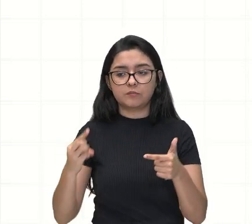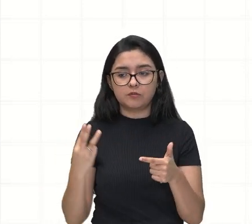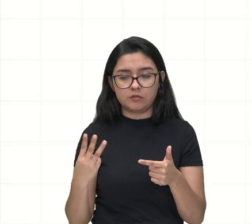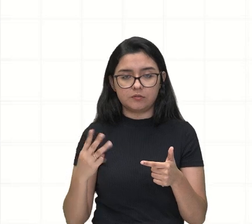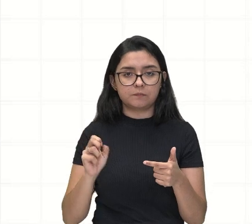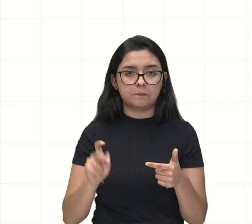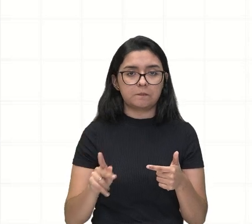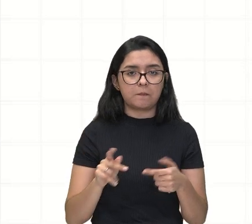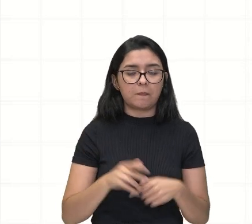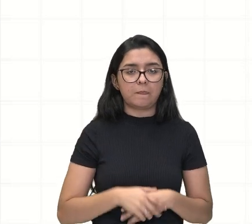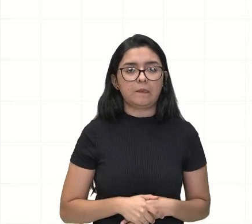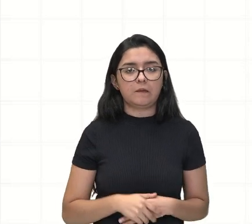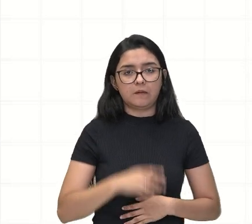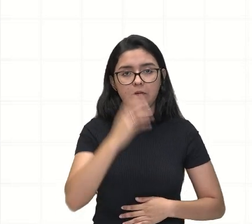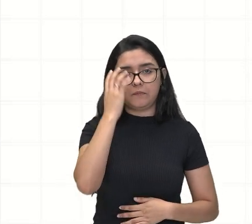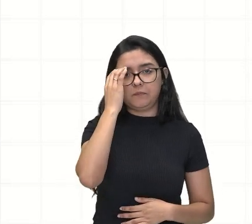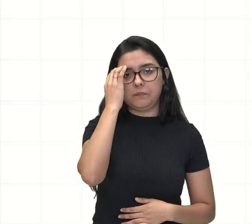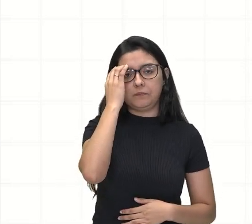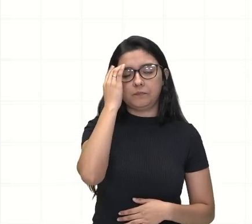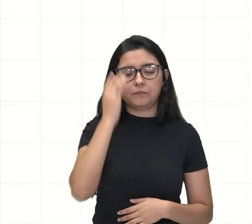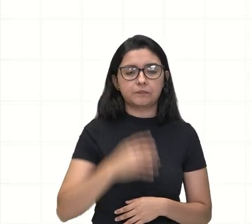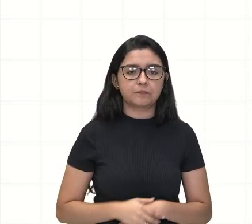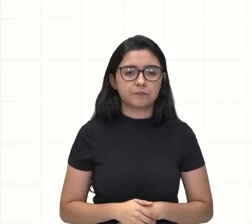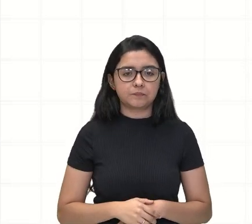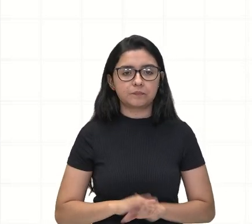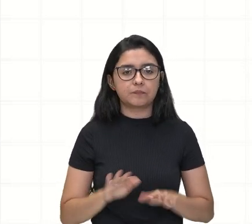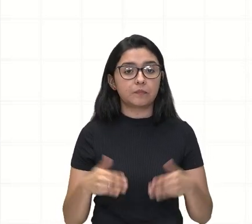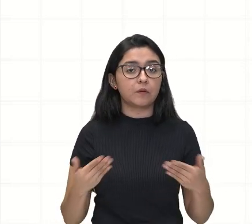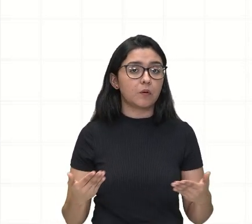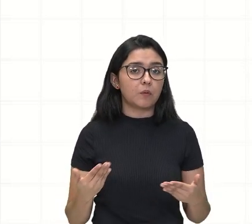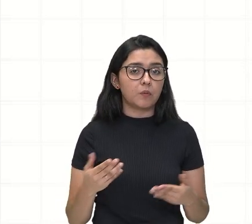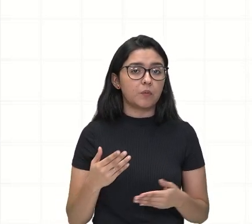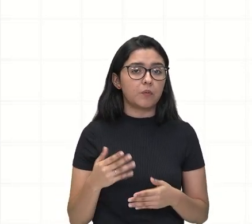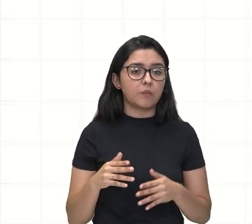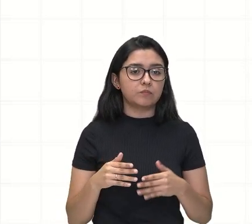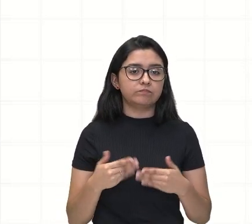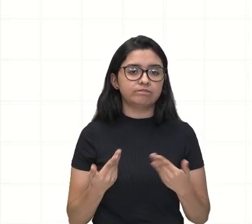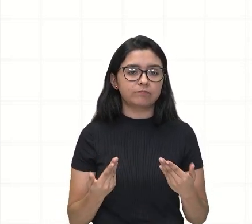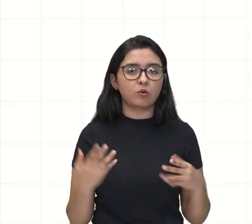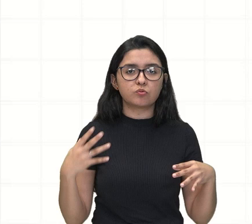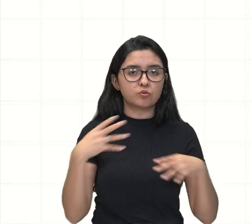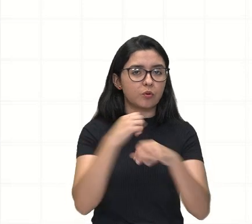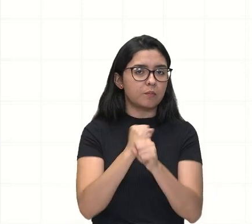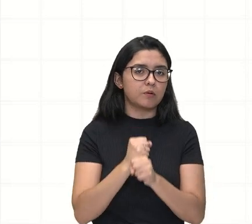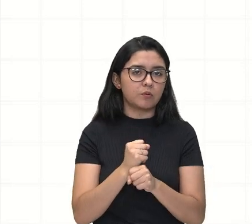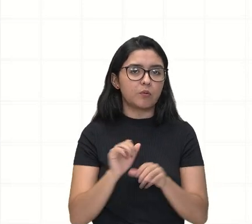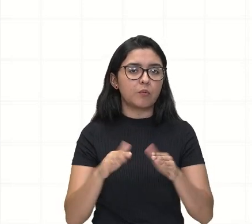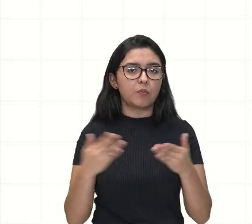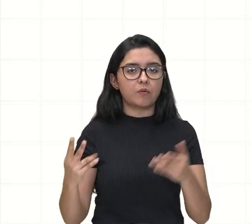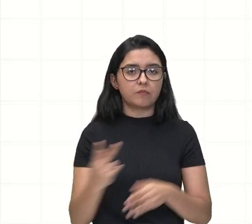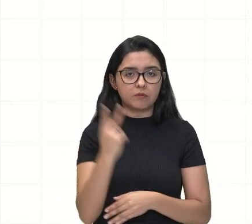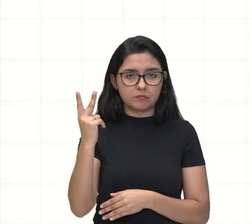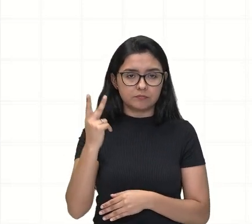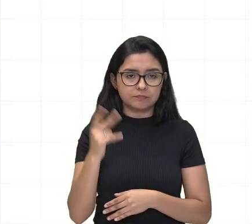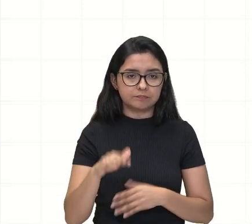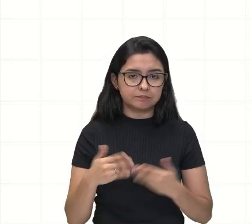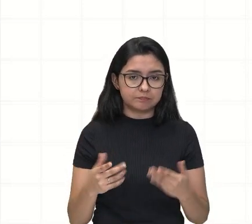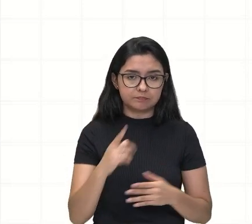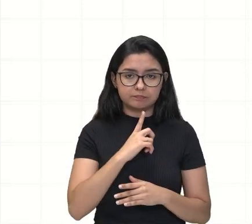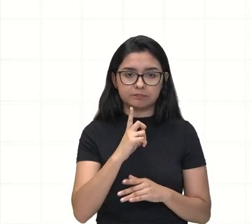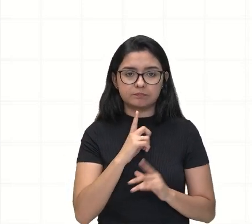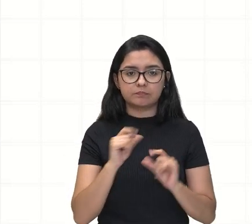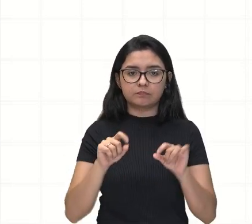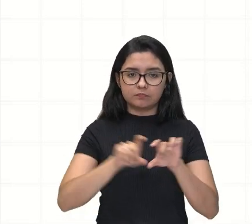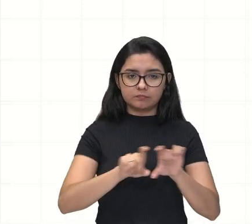Beleza? E aí, quanto eles ficaram no final? Bom, a princípio, nós temos aqui o valor, a